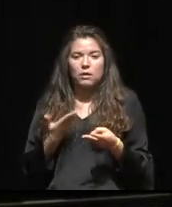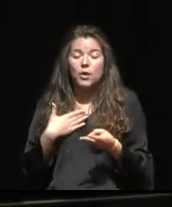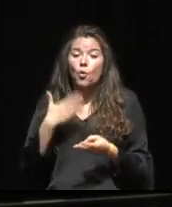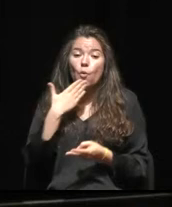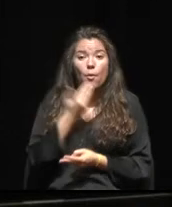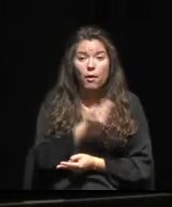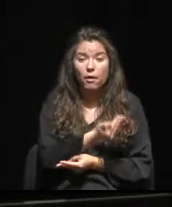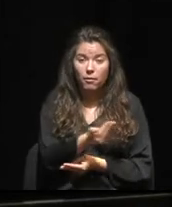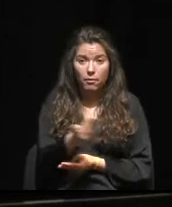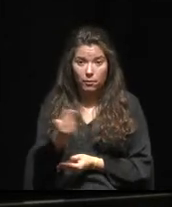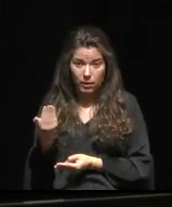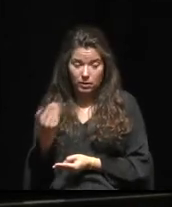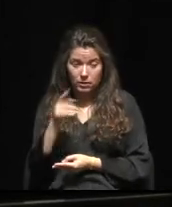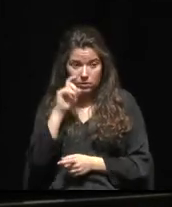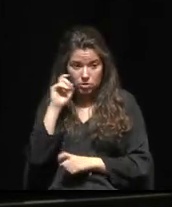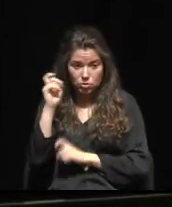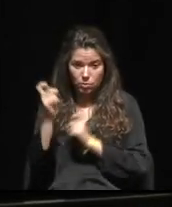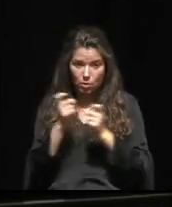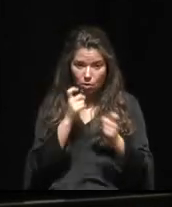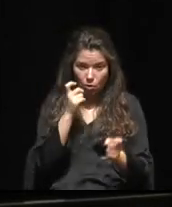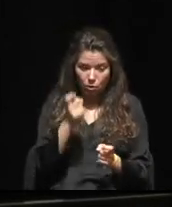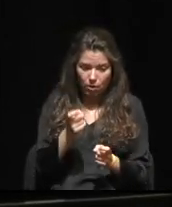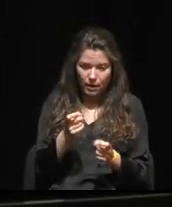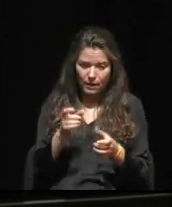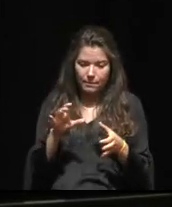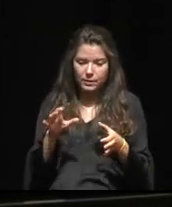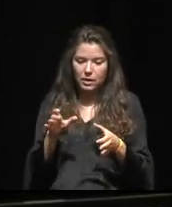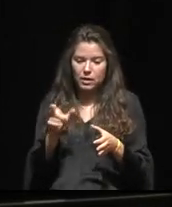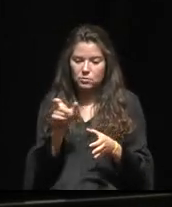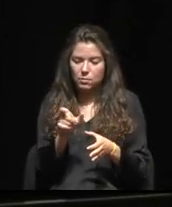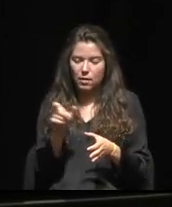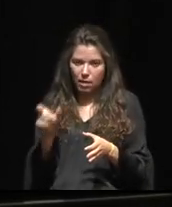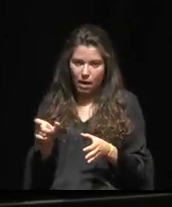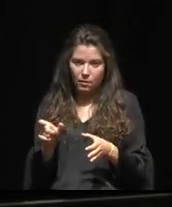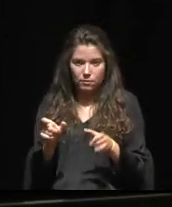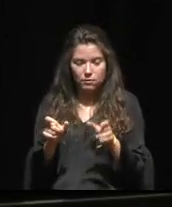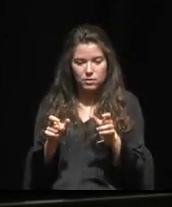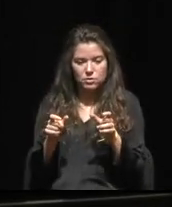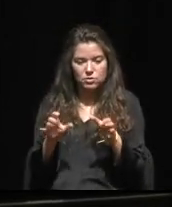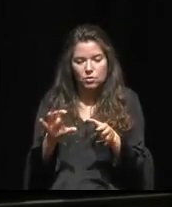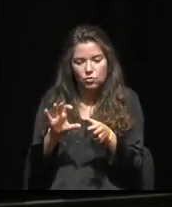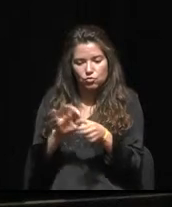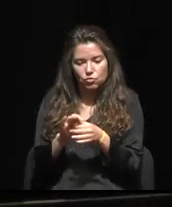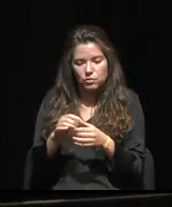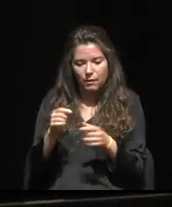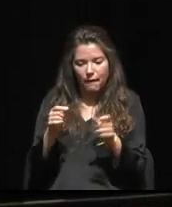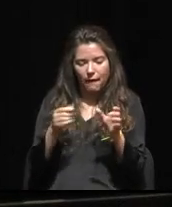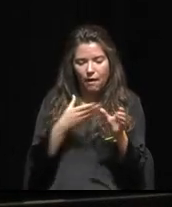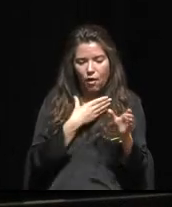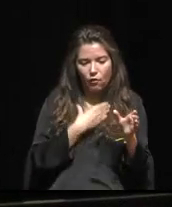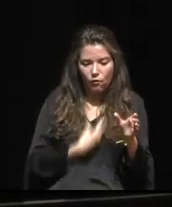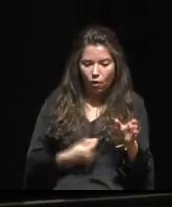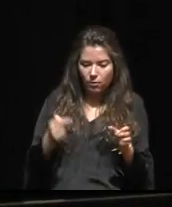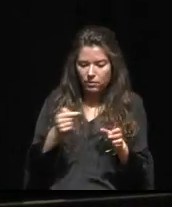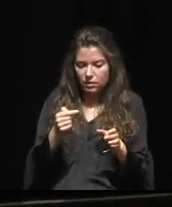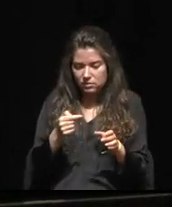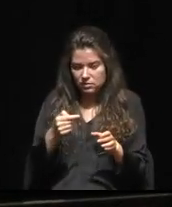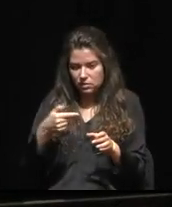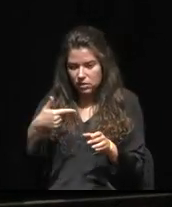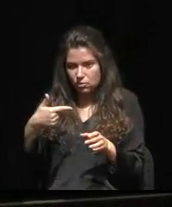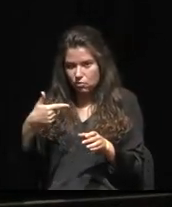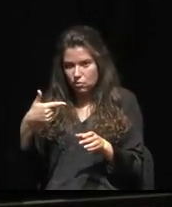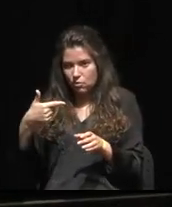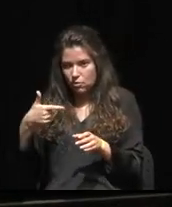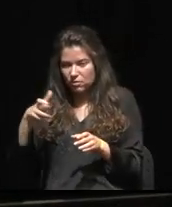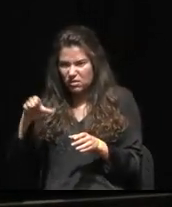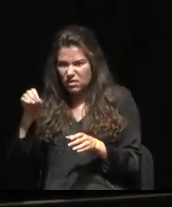que busquem onde é que estas duas palavras estão ligadas com fome terror é